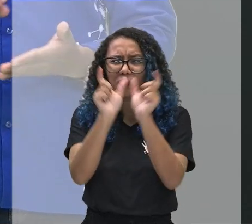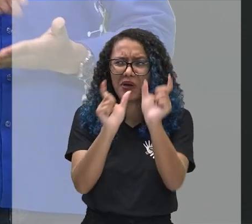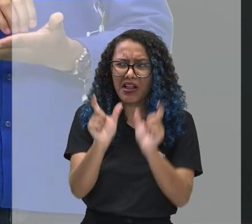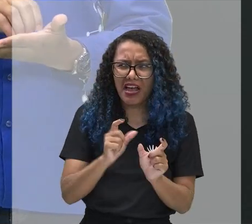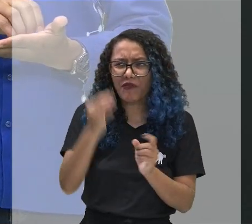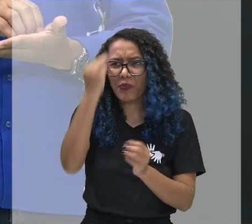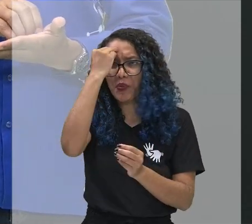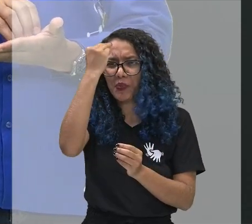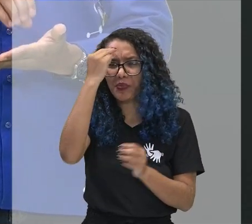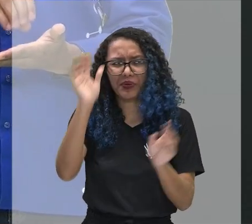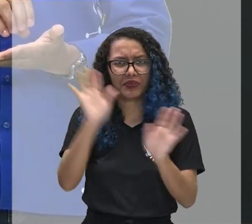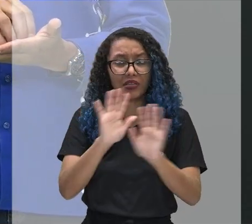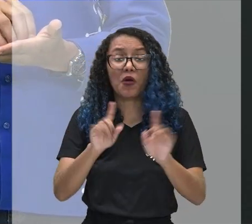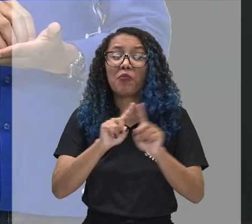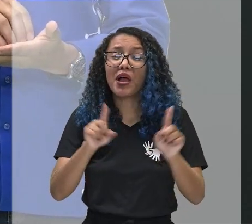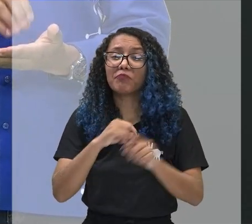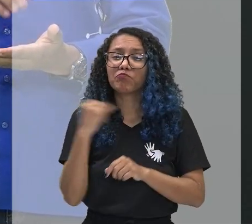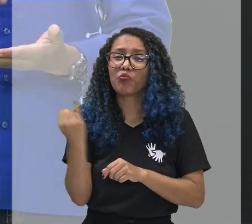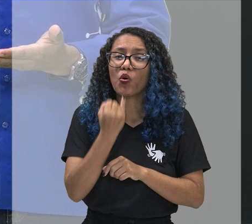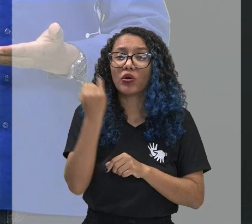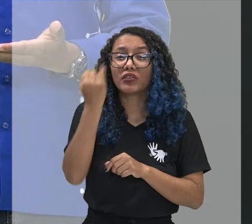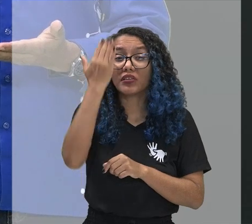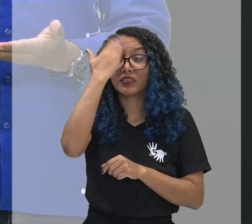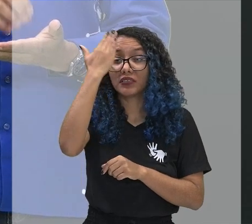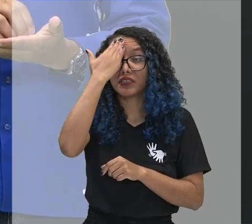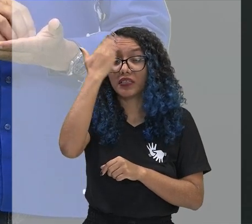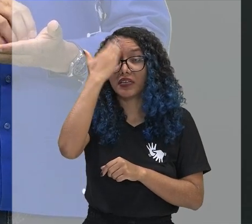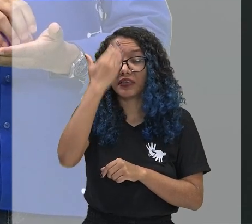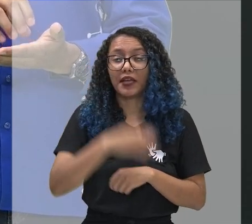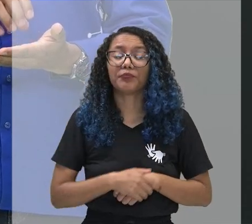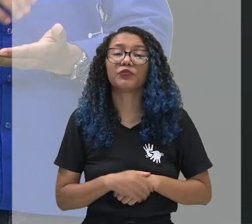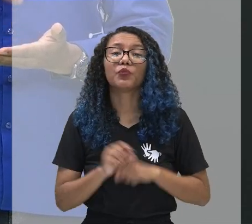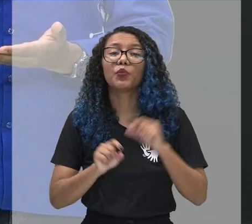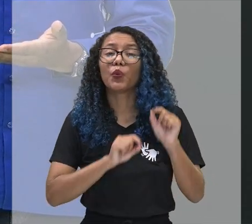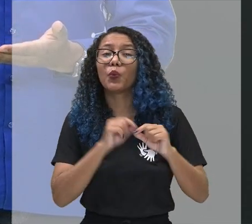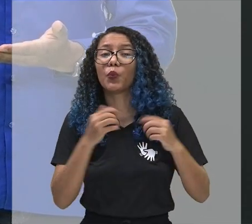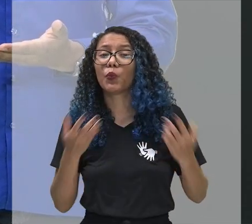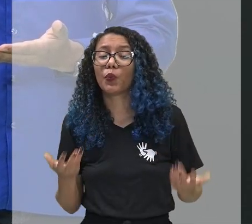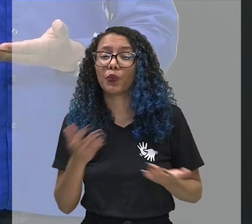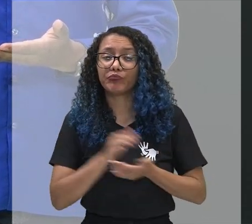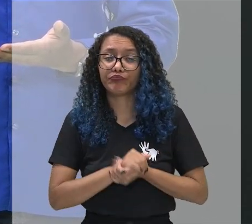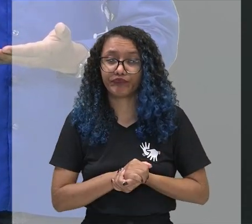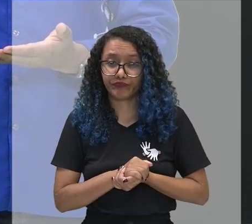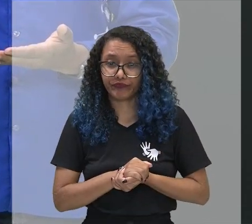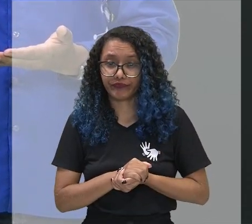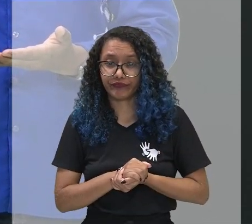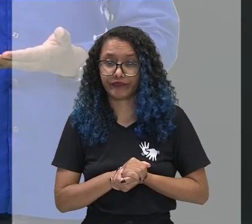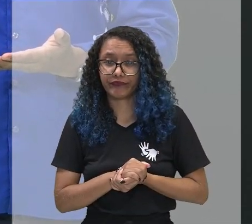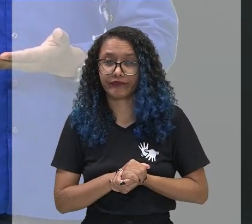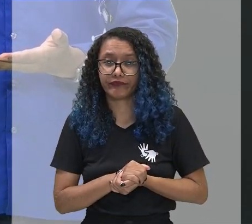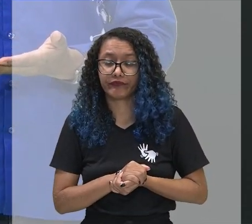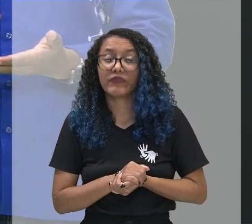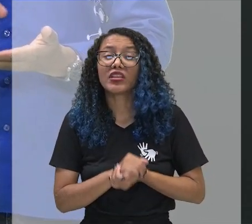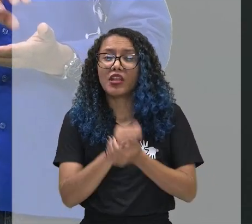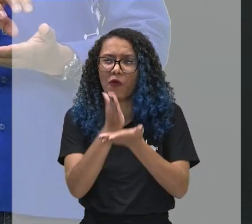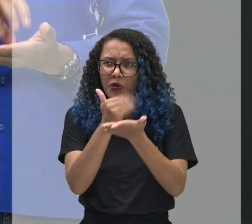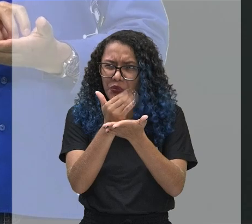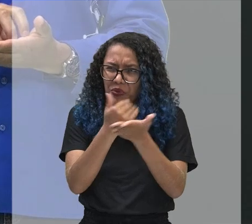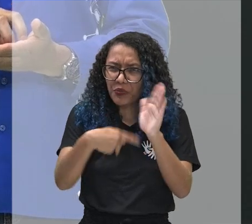isso. Mas é importante que você entenda o quê? Que no átomo, né, no seu conjunto de